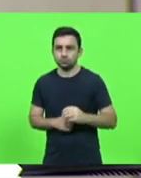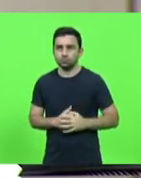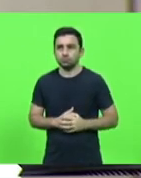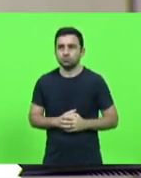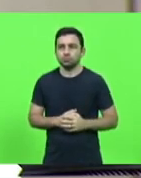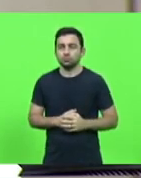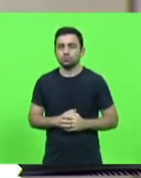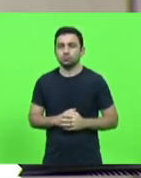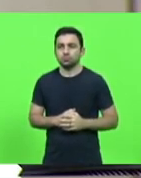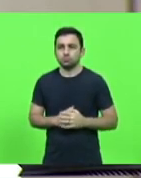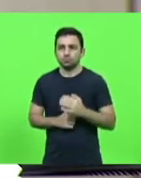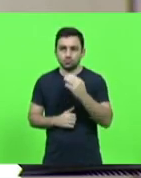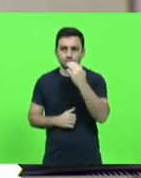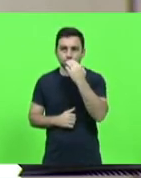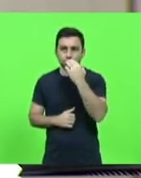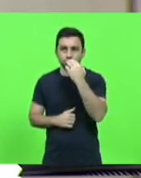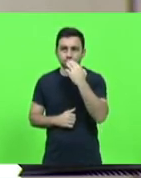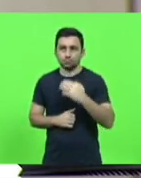Deputado Sopels?